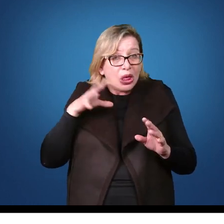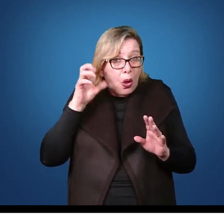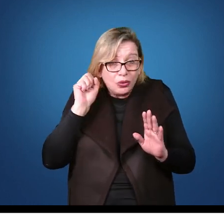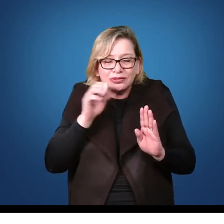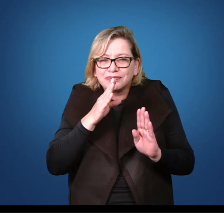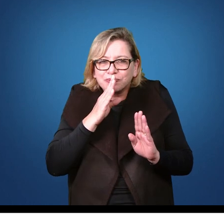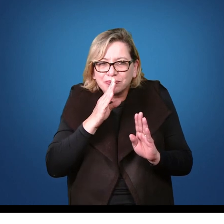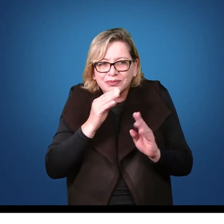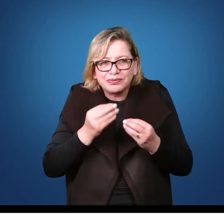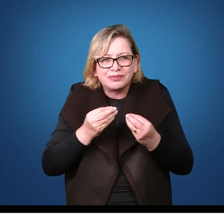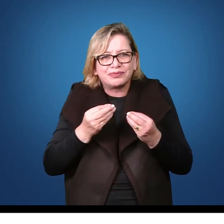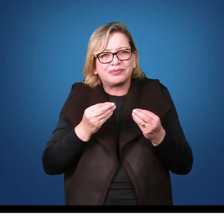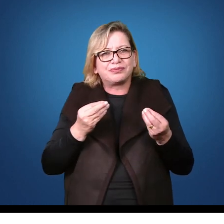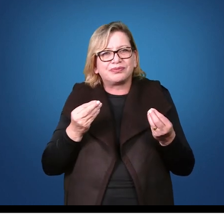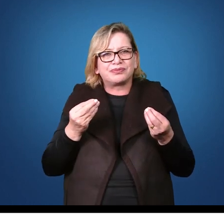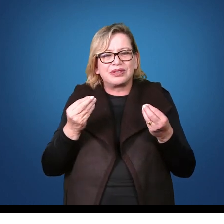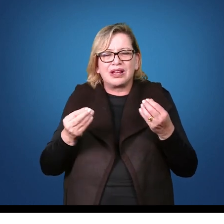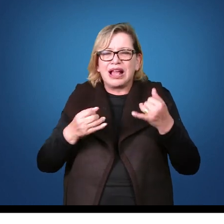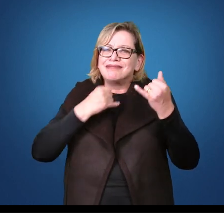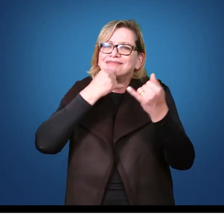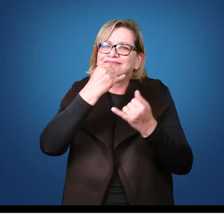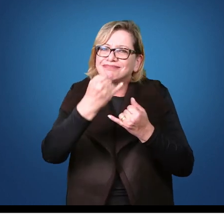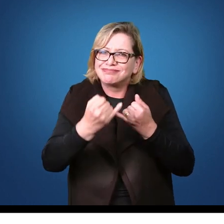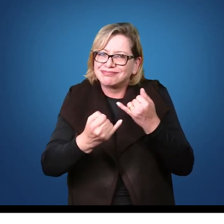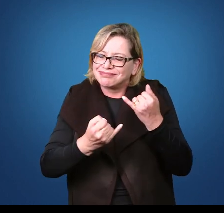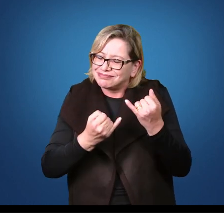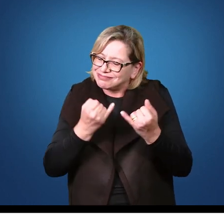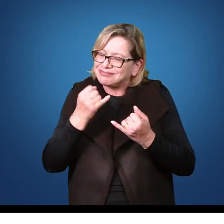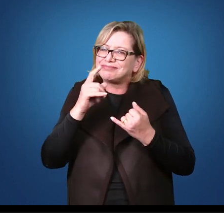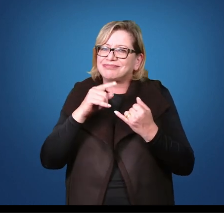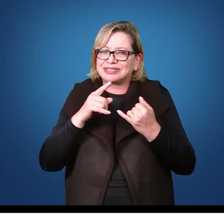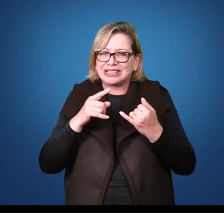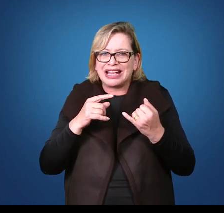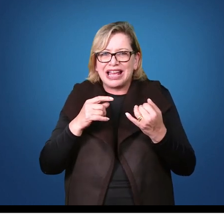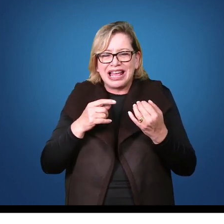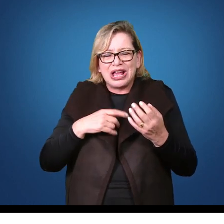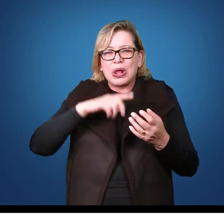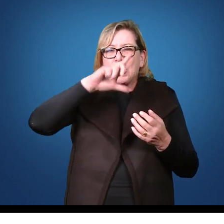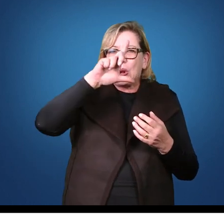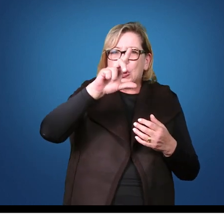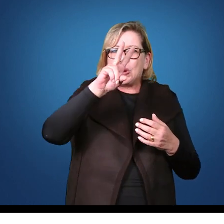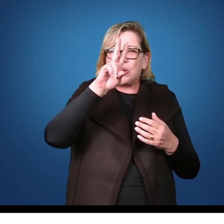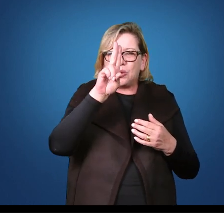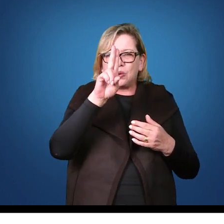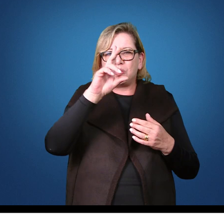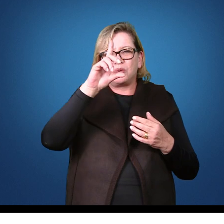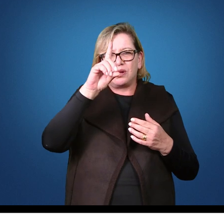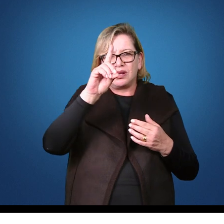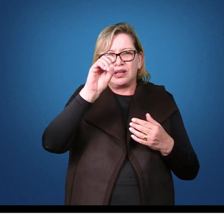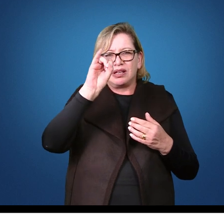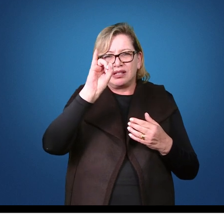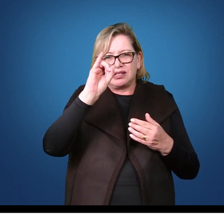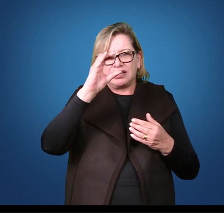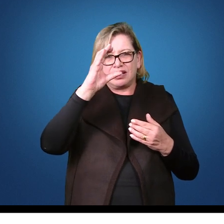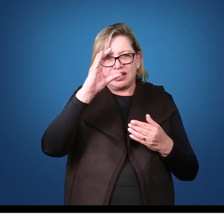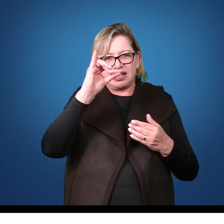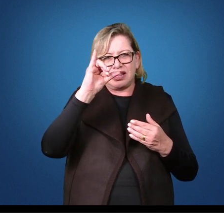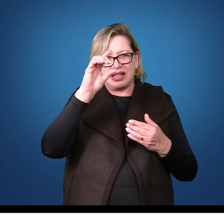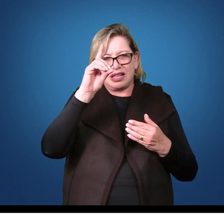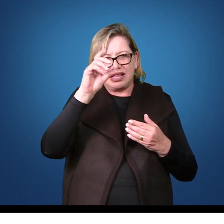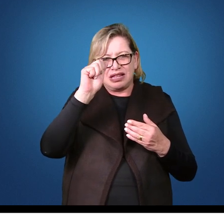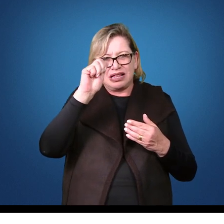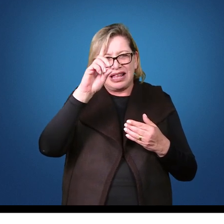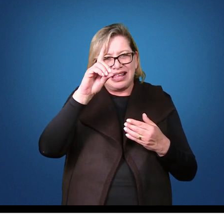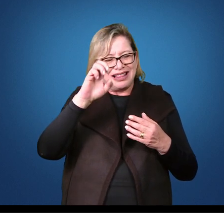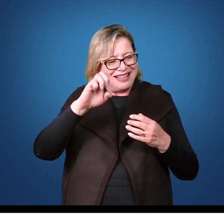ó. O jogo é brincadeira, é ludicidade. Sem isso, sem essa energia